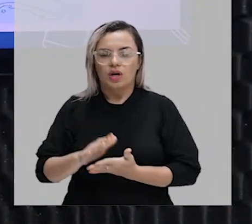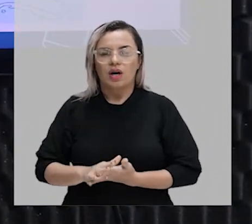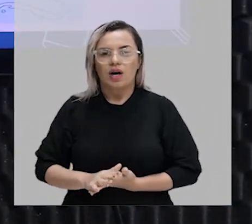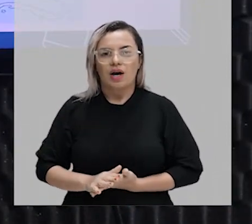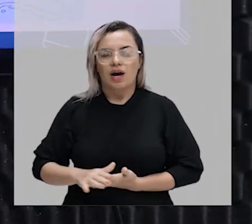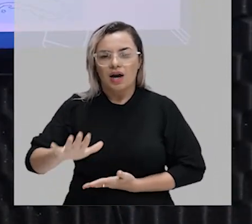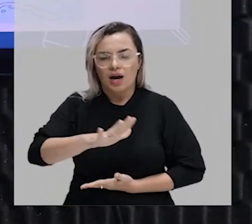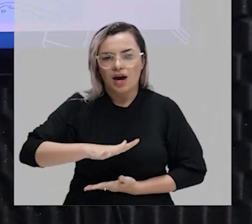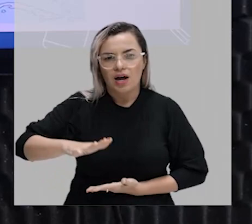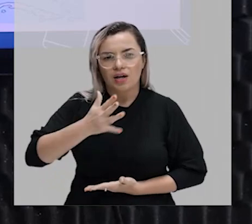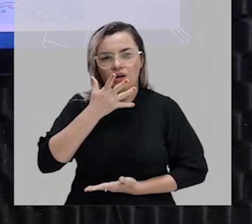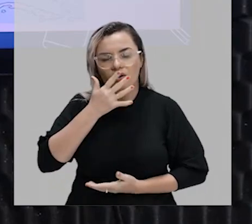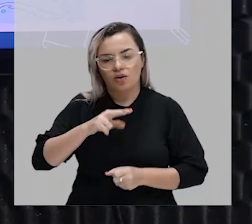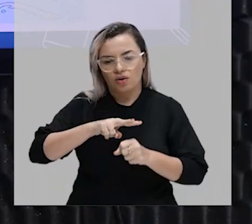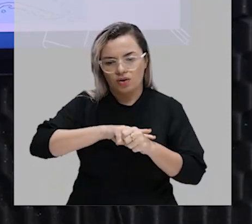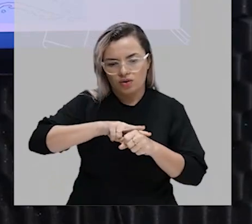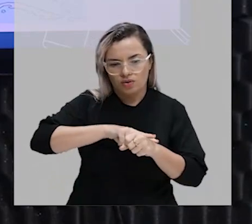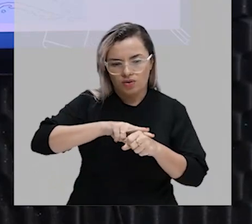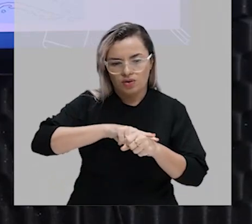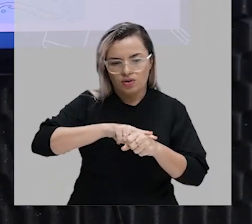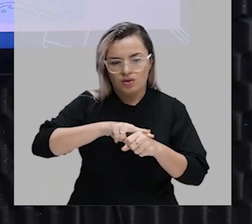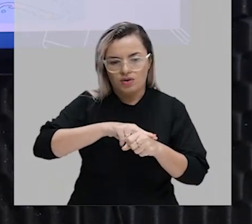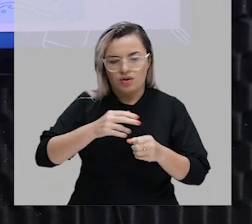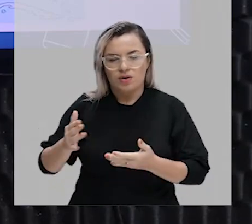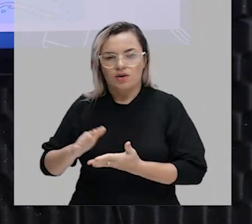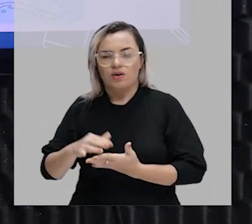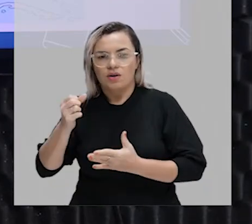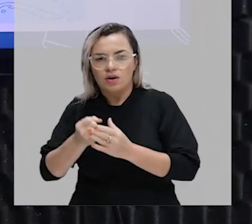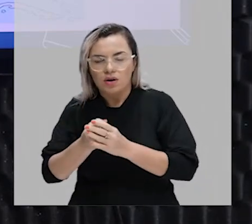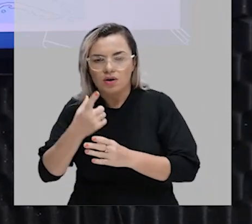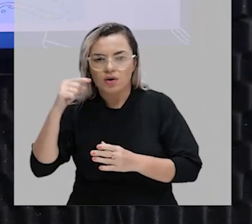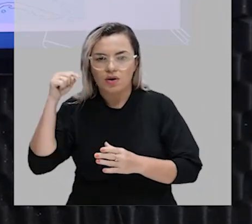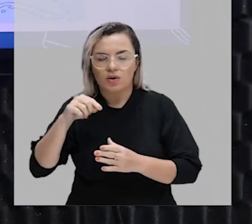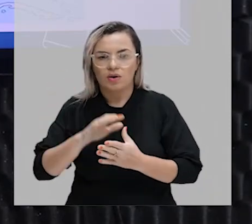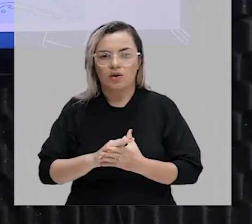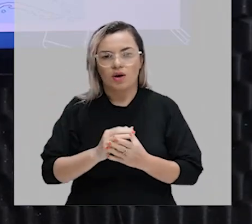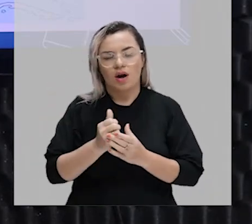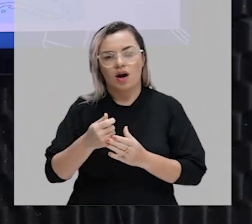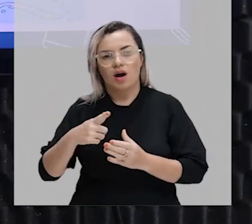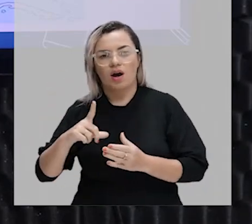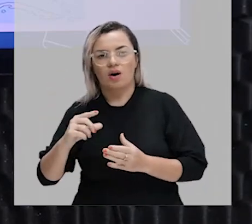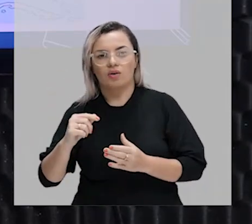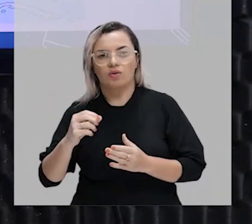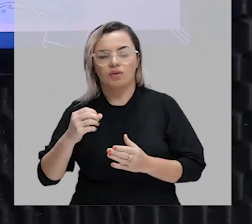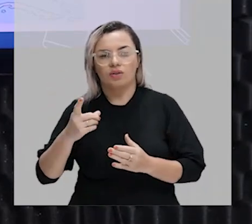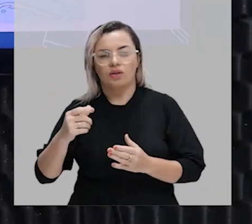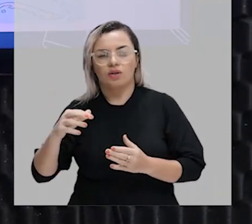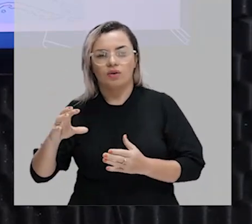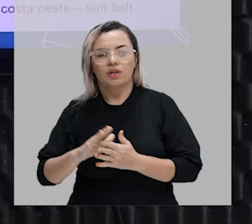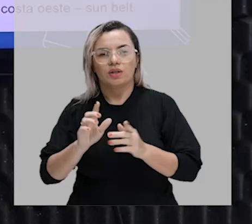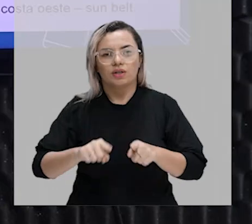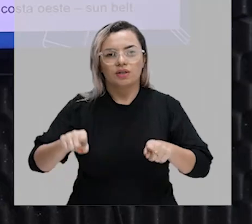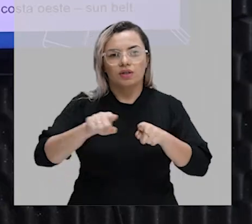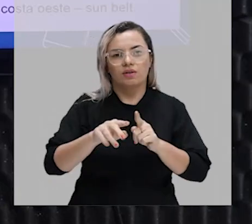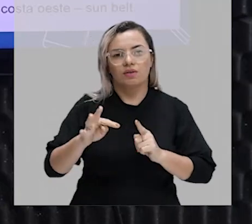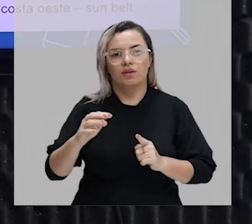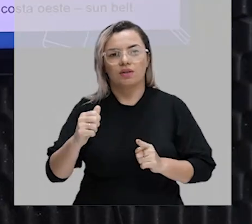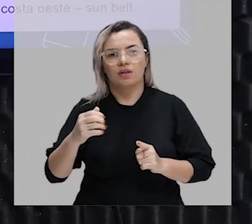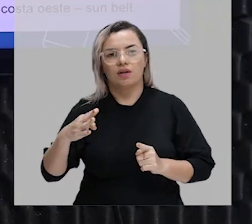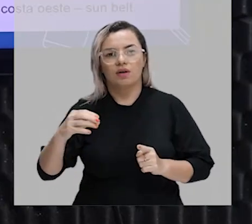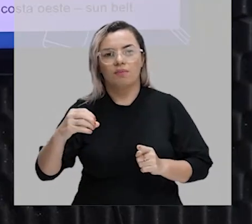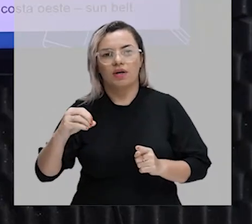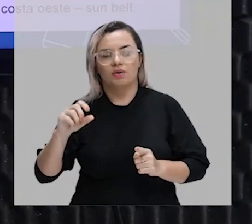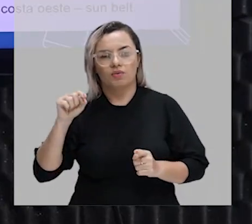áreas do Cotton Belt, tá? Que é justamente a área de produção de algodão e também tabaco, beleza? Só para te